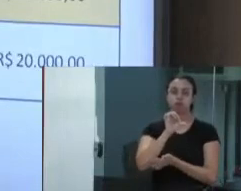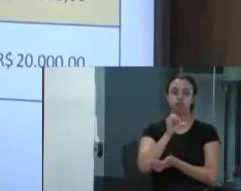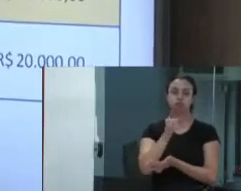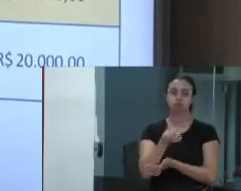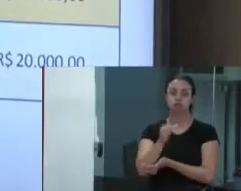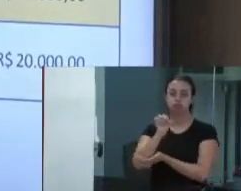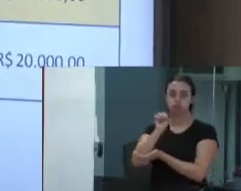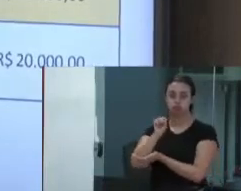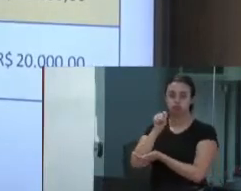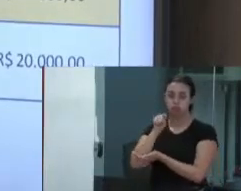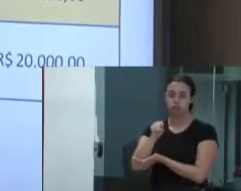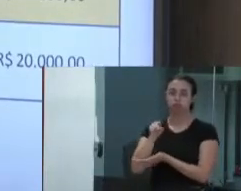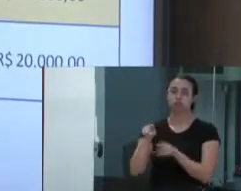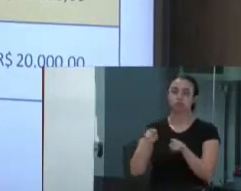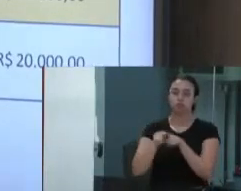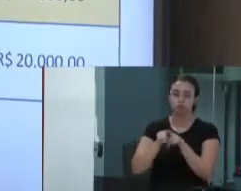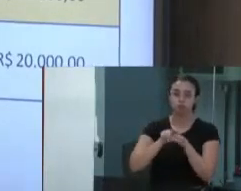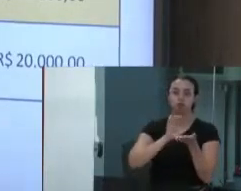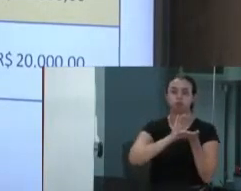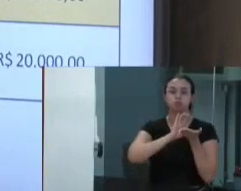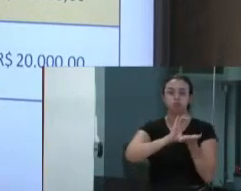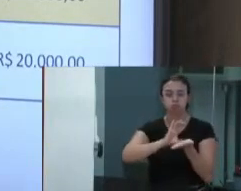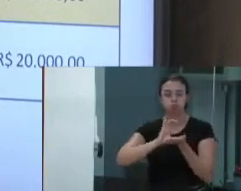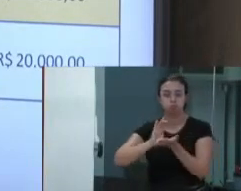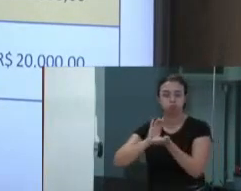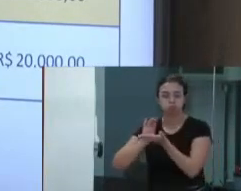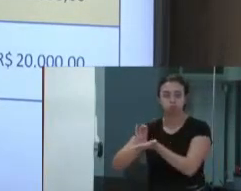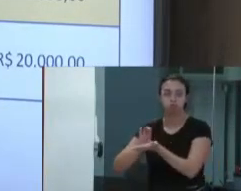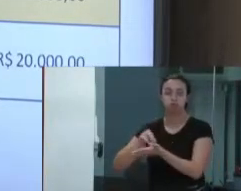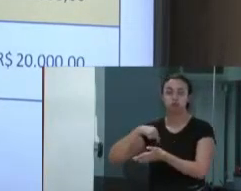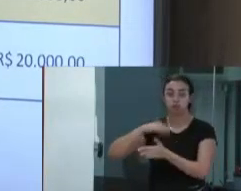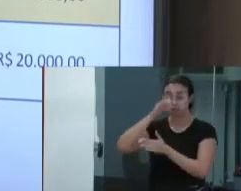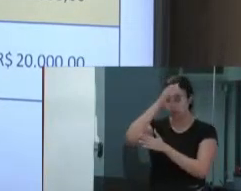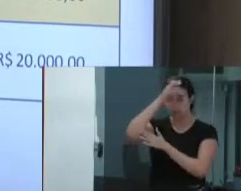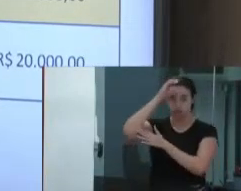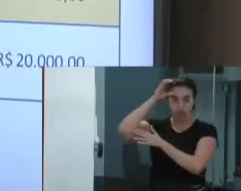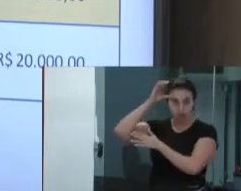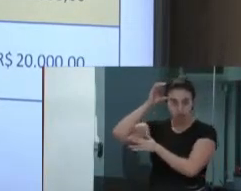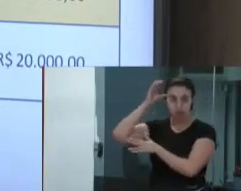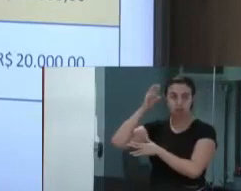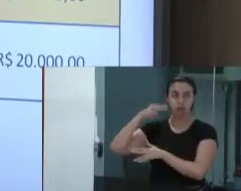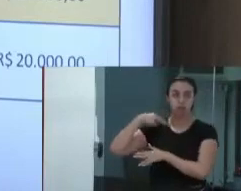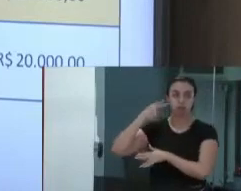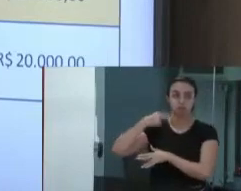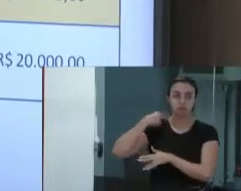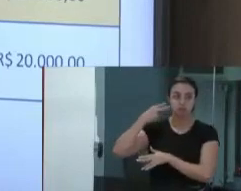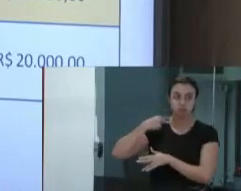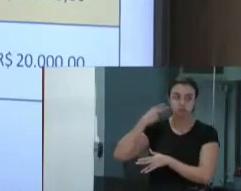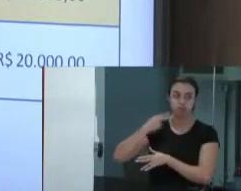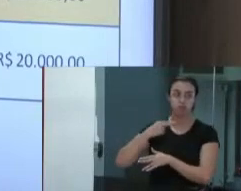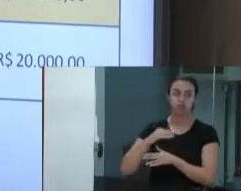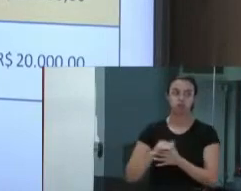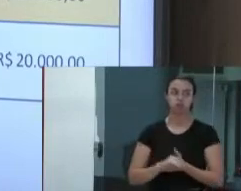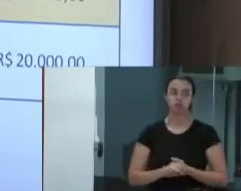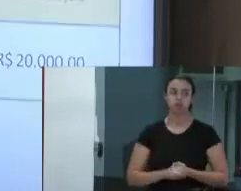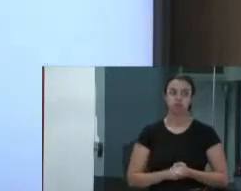1.968.000. As emendas impositivas, né, que saíram aqui dessa casa, que foram indicações aqui da Casa Legislativa,